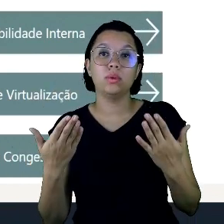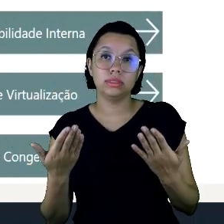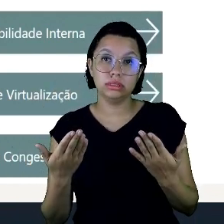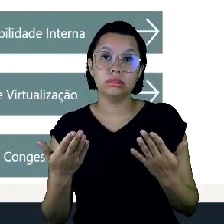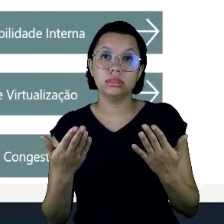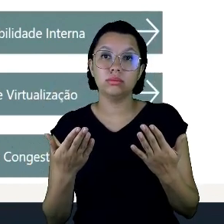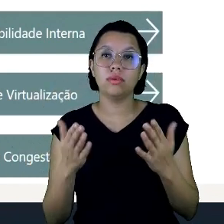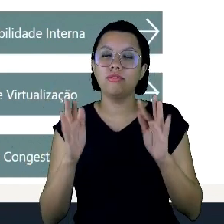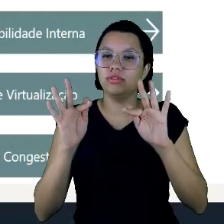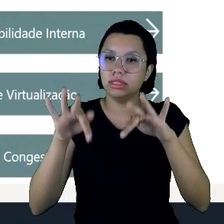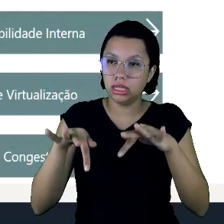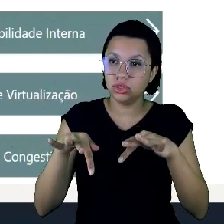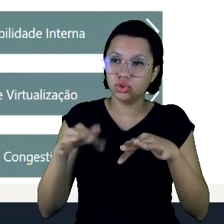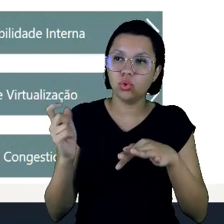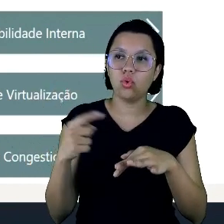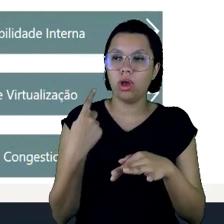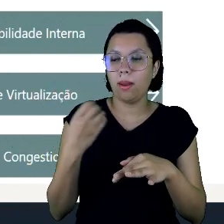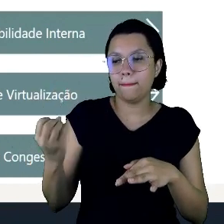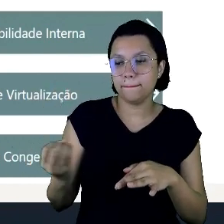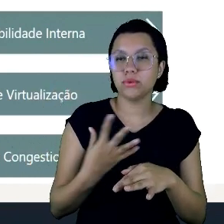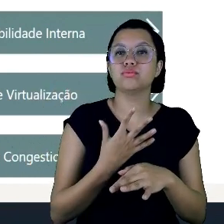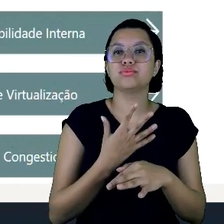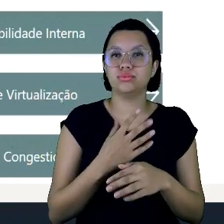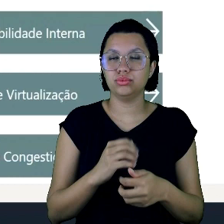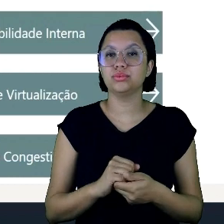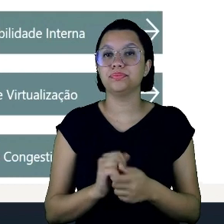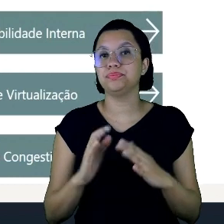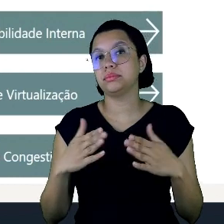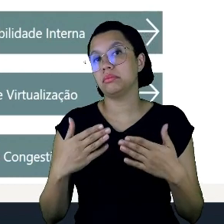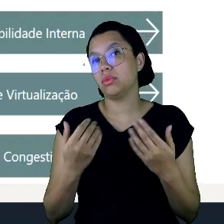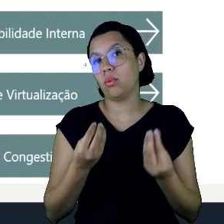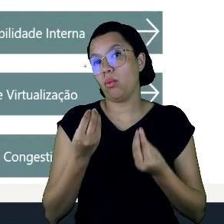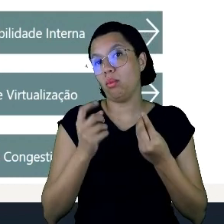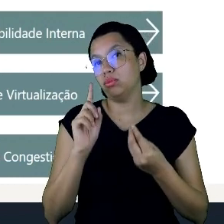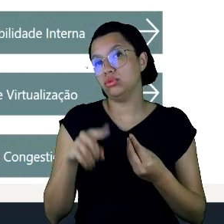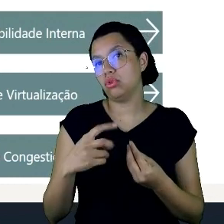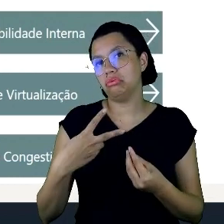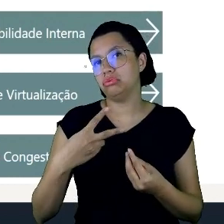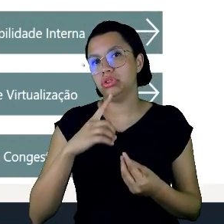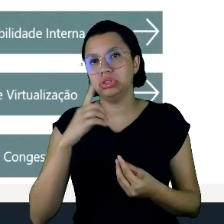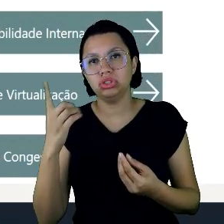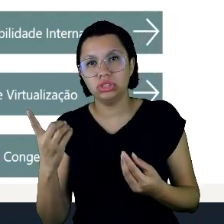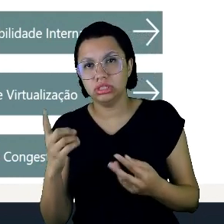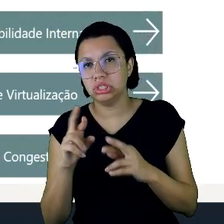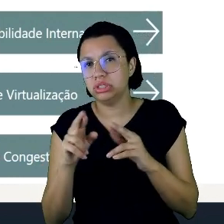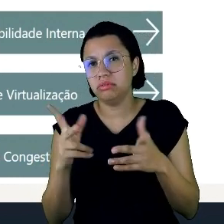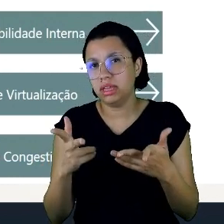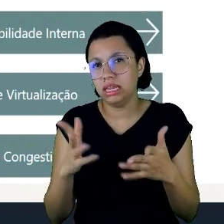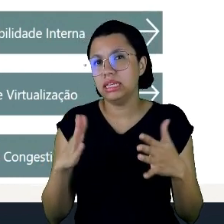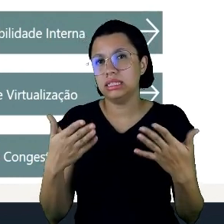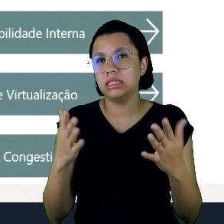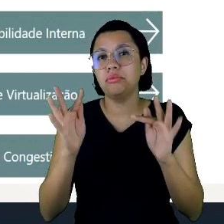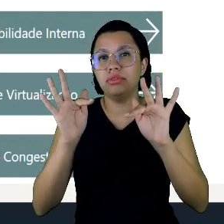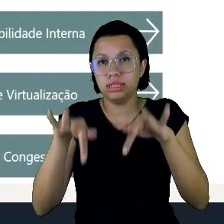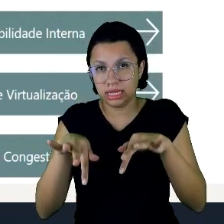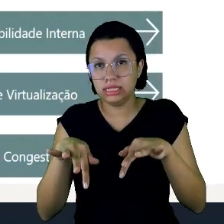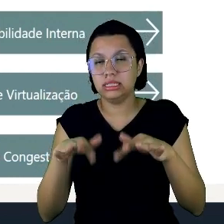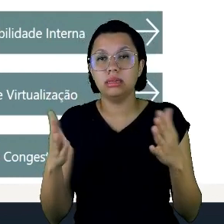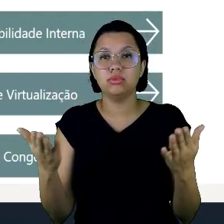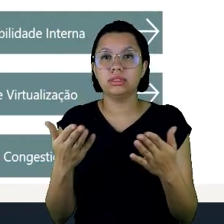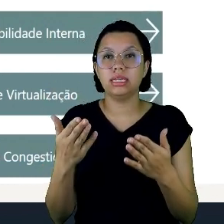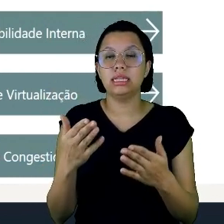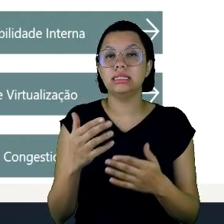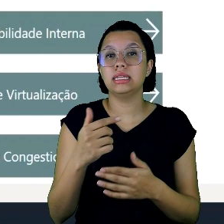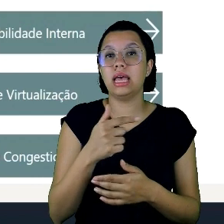que finalizou a redistribuição, nós atualizamos os dados. E aí, como era só 2 dias de diferença para o dia 15, então nós encerramos essa quinzena no